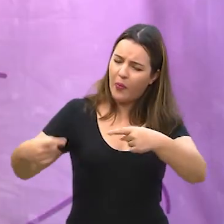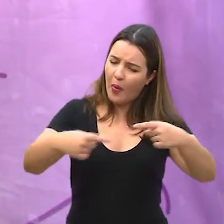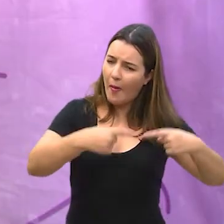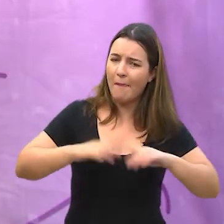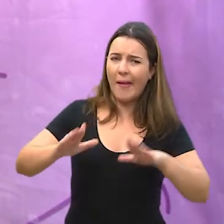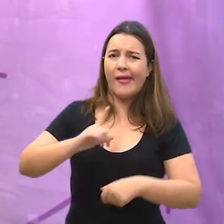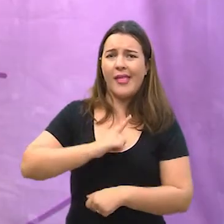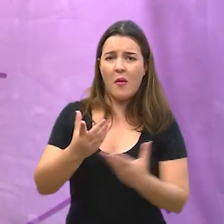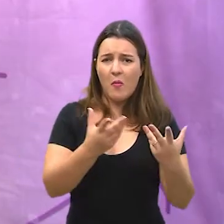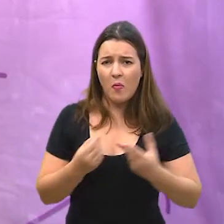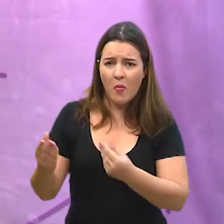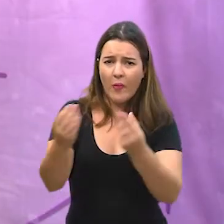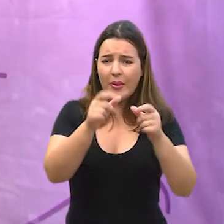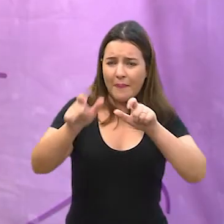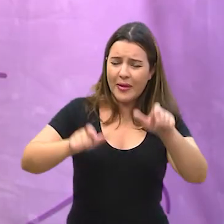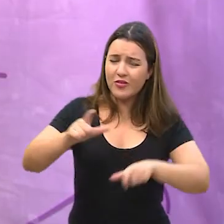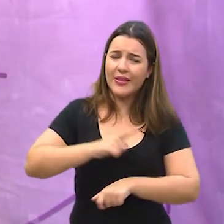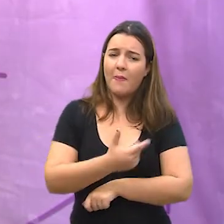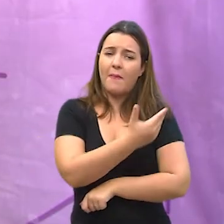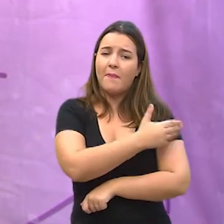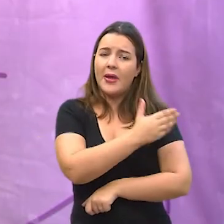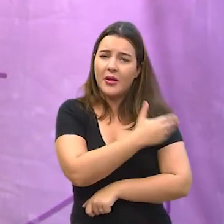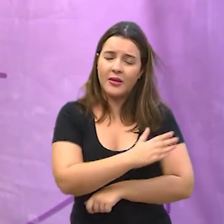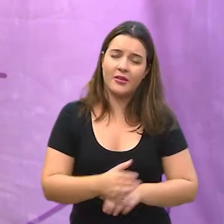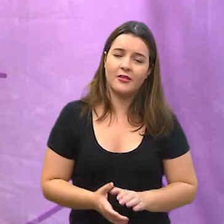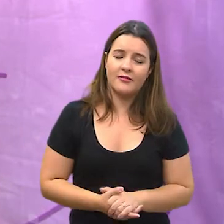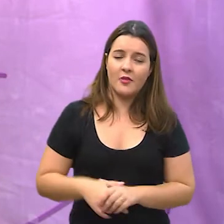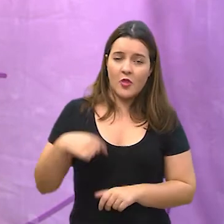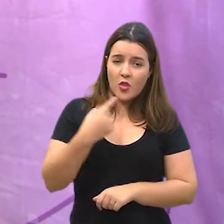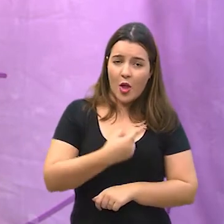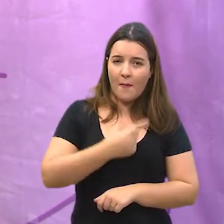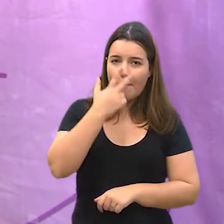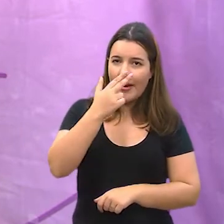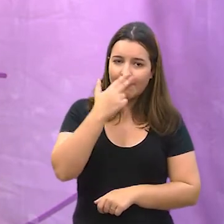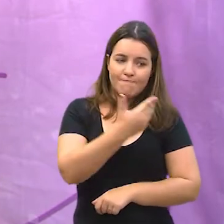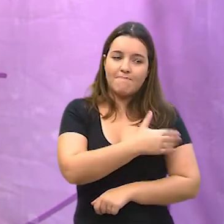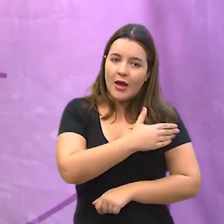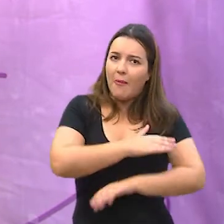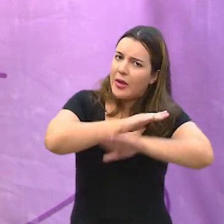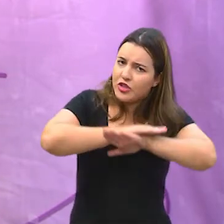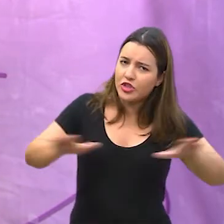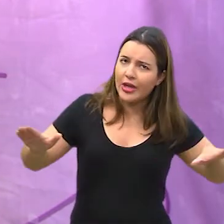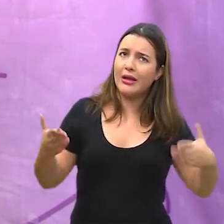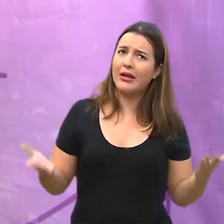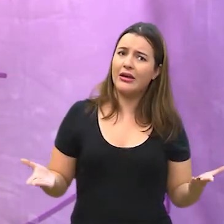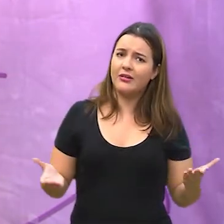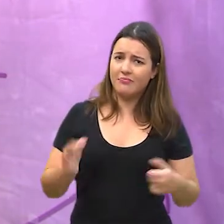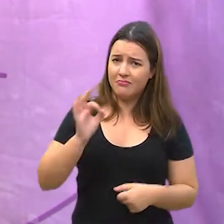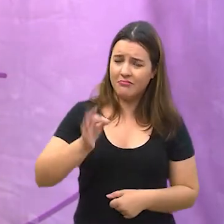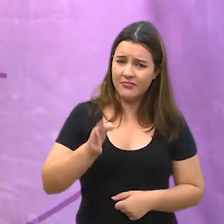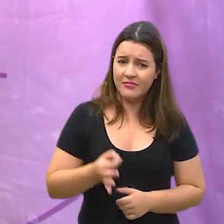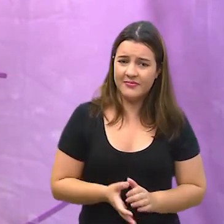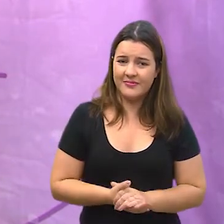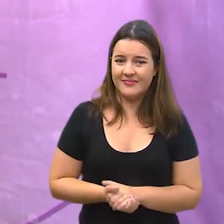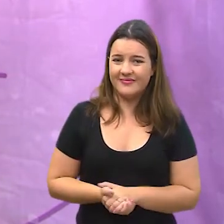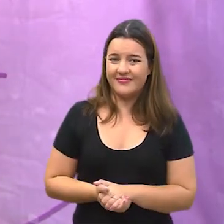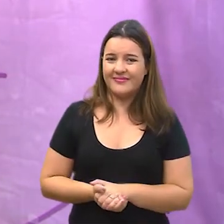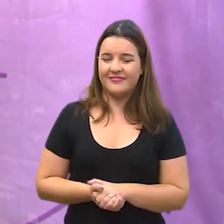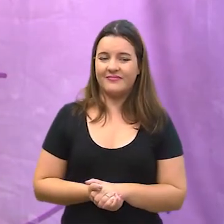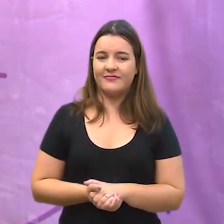muito avançados da infecção, principalmente relacionado ao tempo sem tratamento. Então, quanto maior for o tempo de